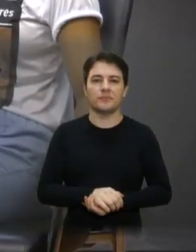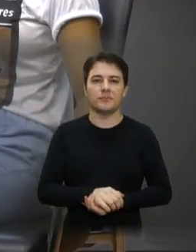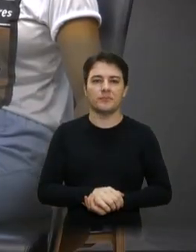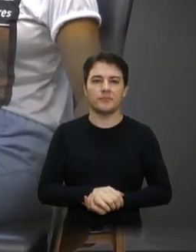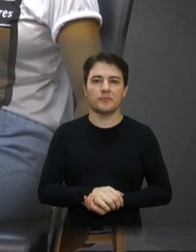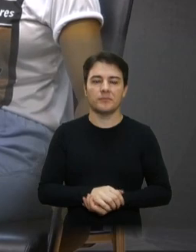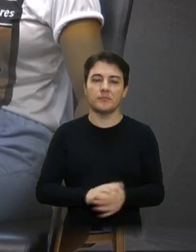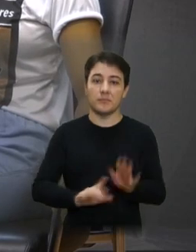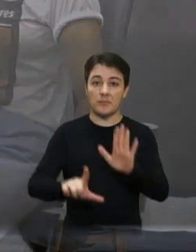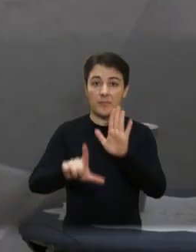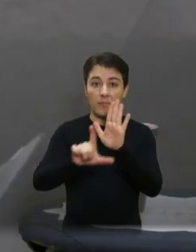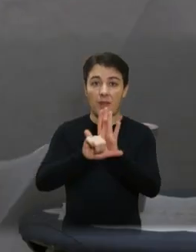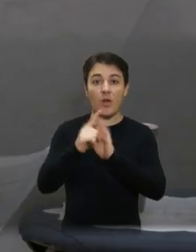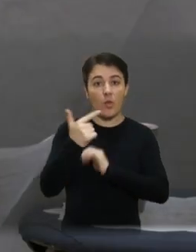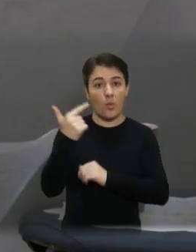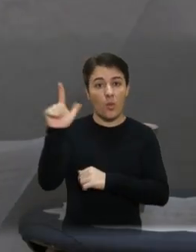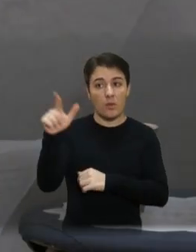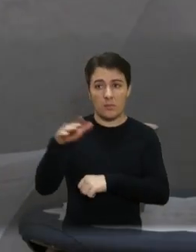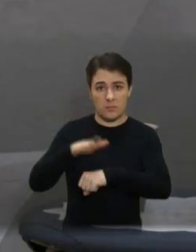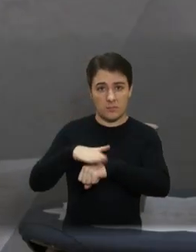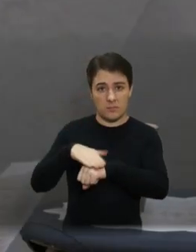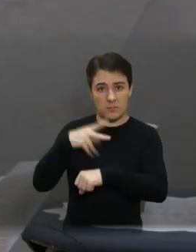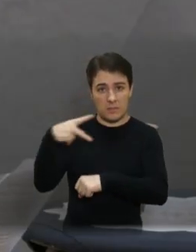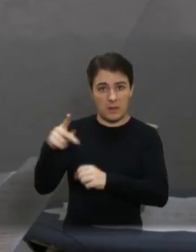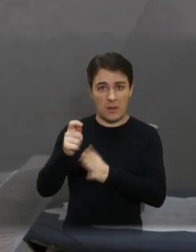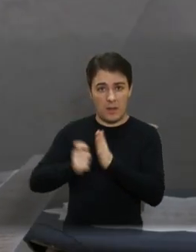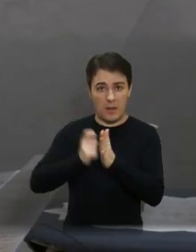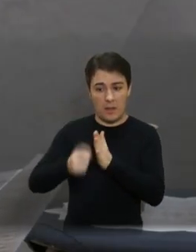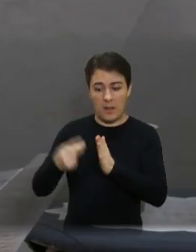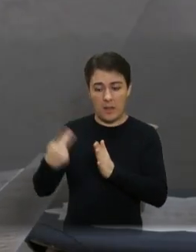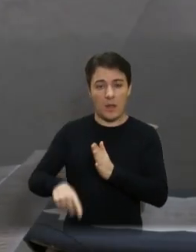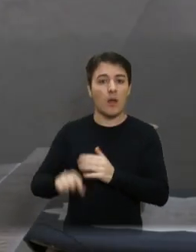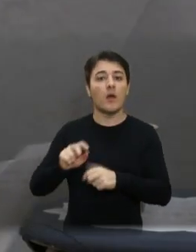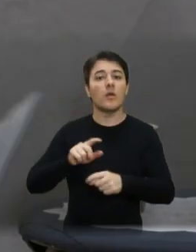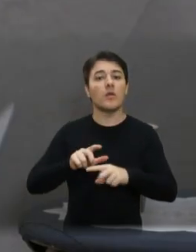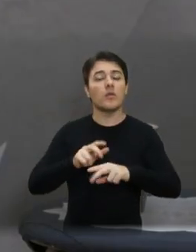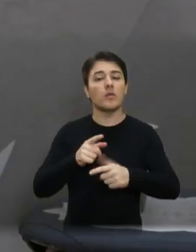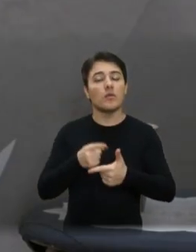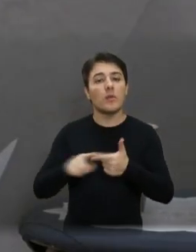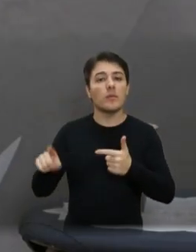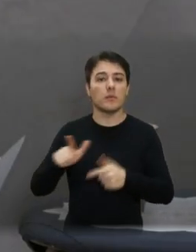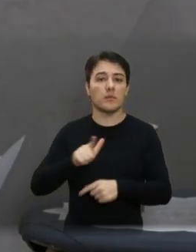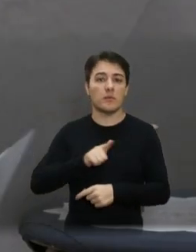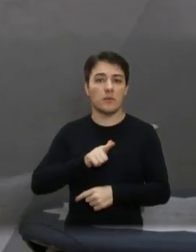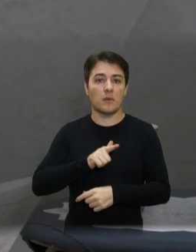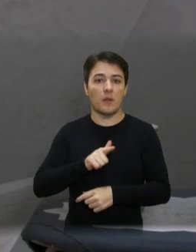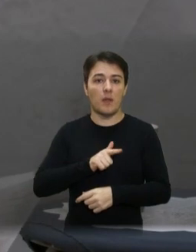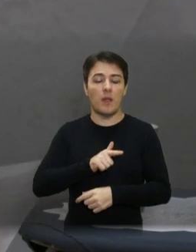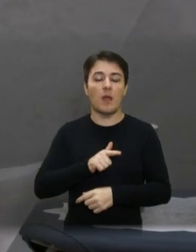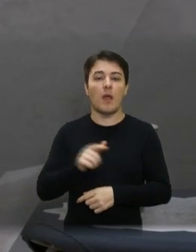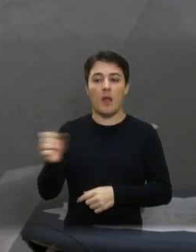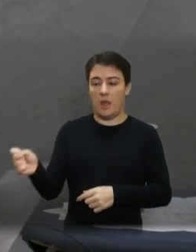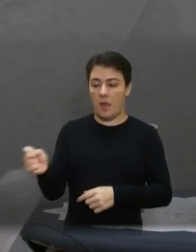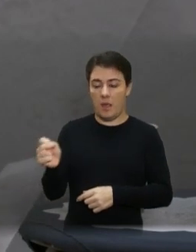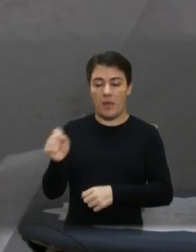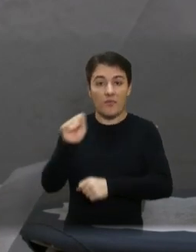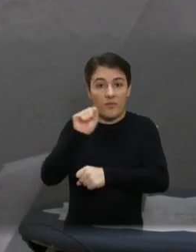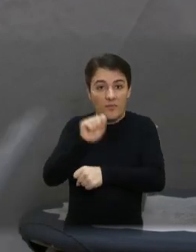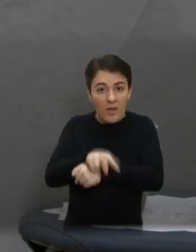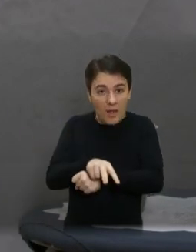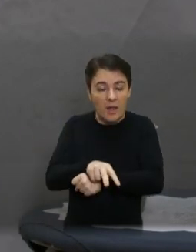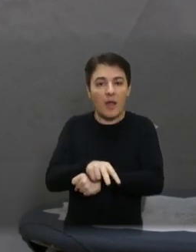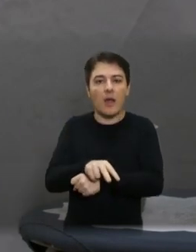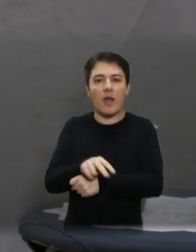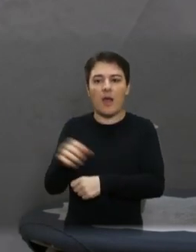outra lei de autoria da vereadora aqui na câmara de Araraquara trata da garantia de vagas para alunos com mobilidade reduzida